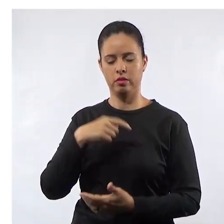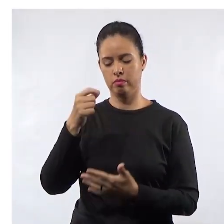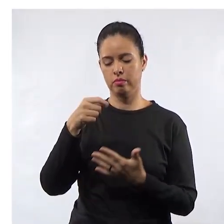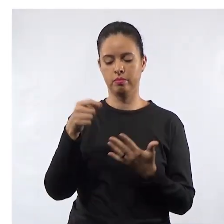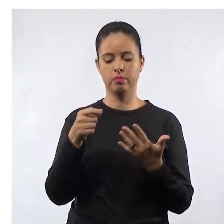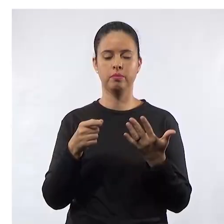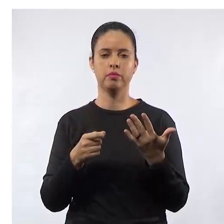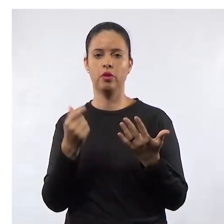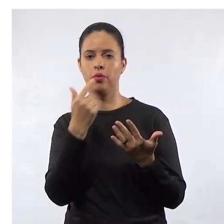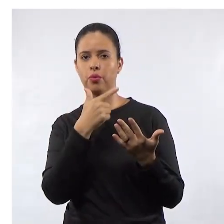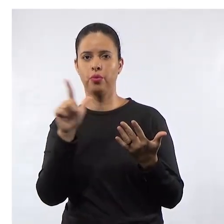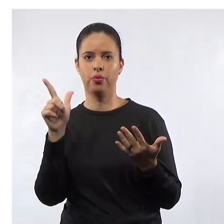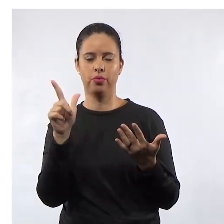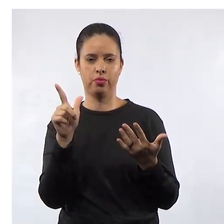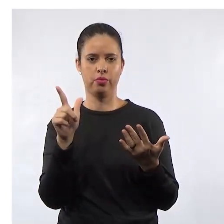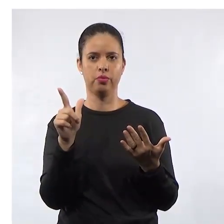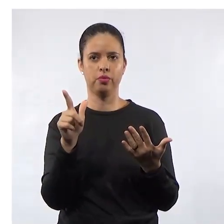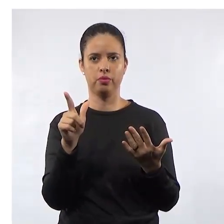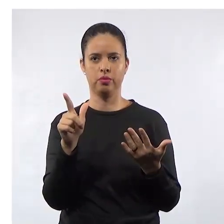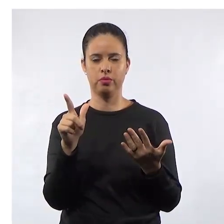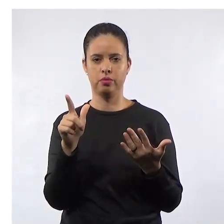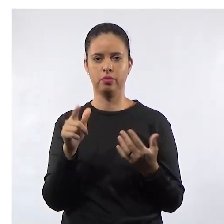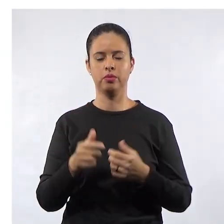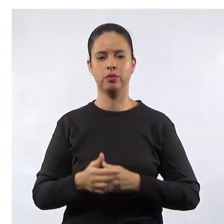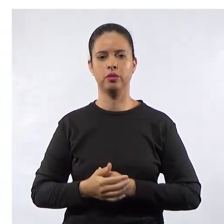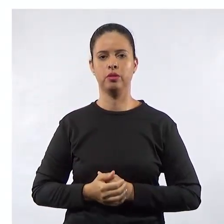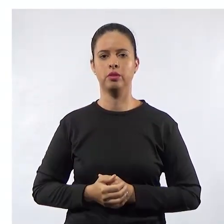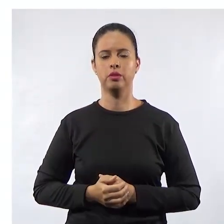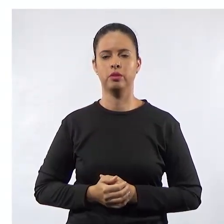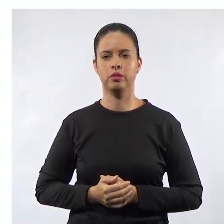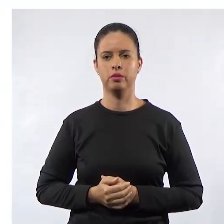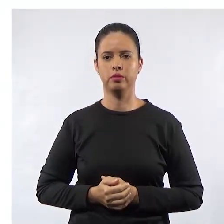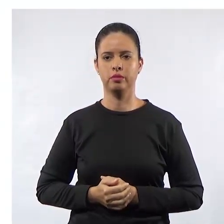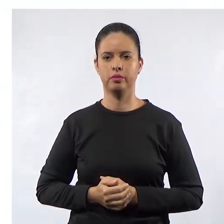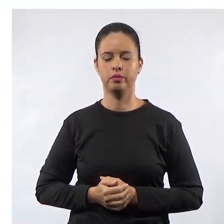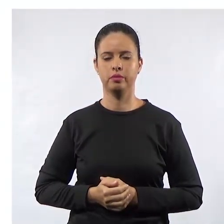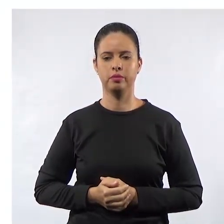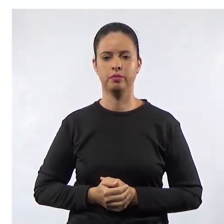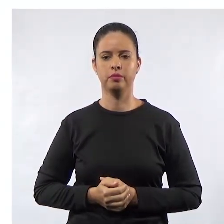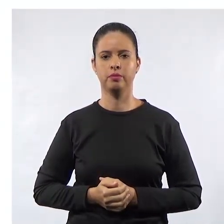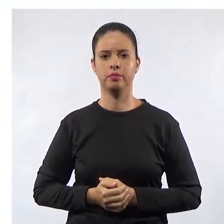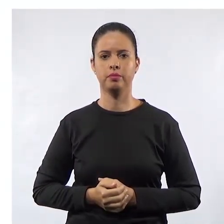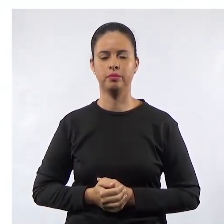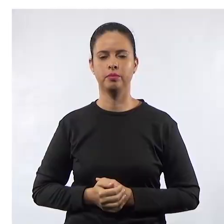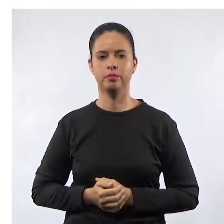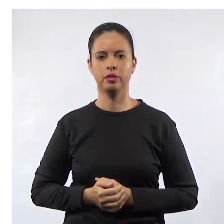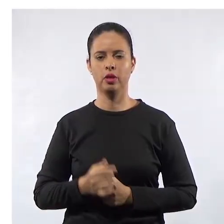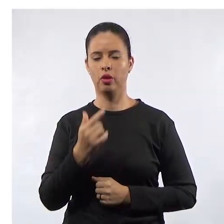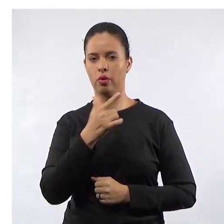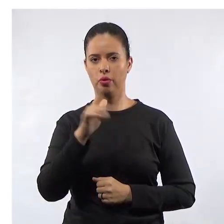seguintes instrumentos, entre outros, né? Números apertos, né? Não,